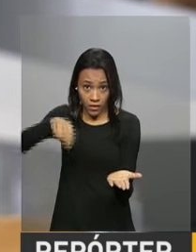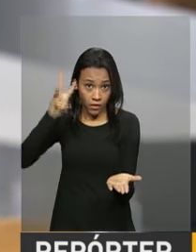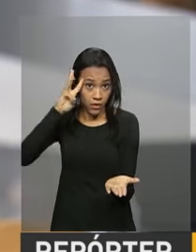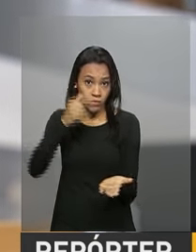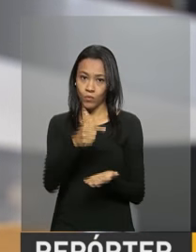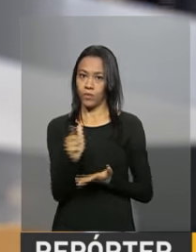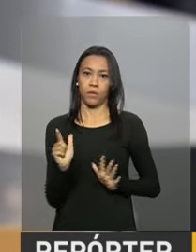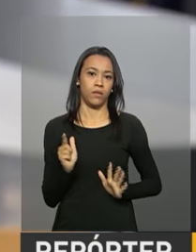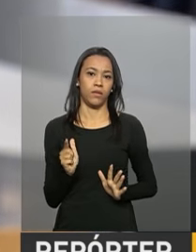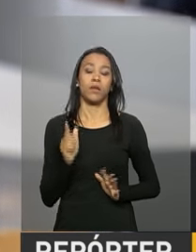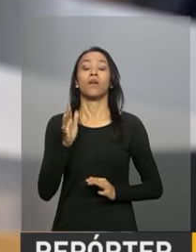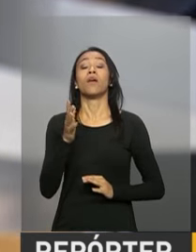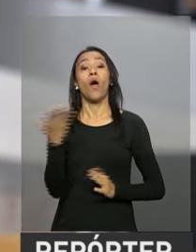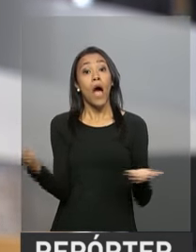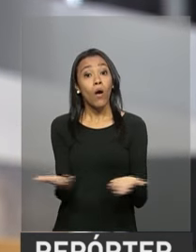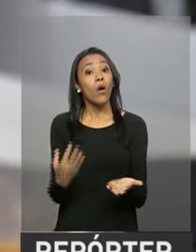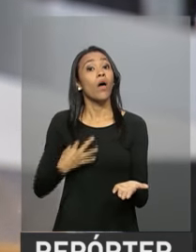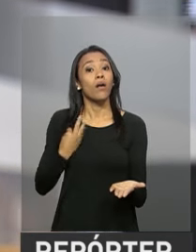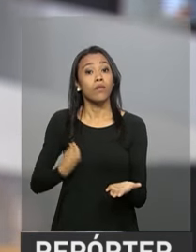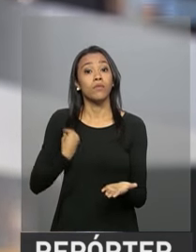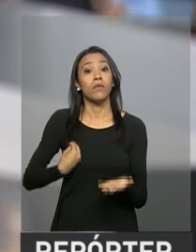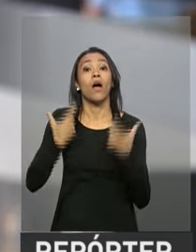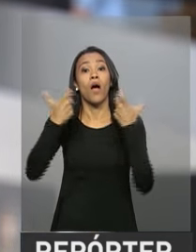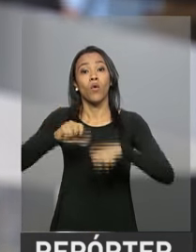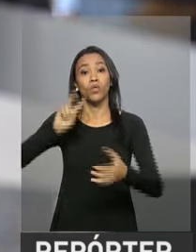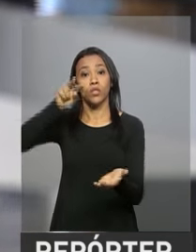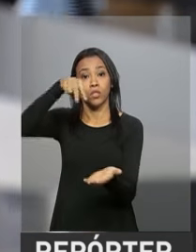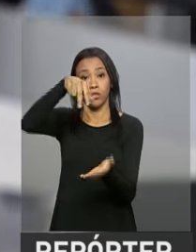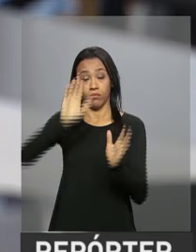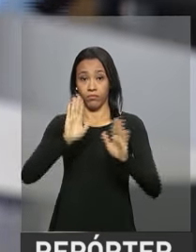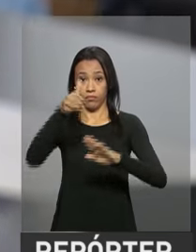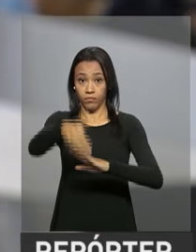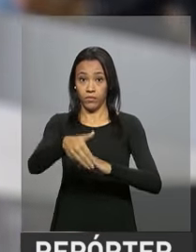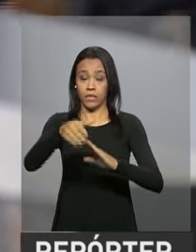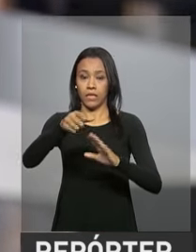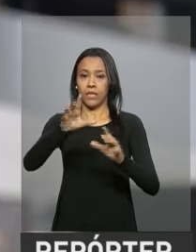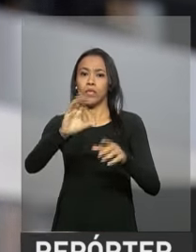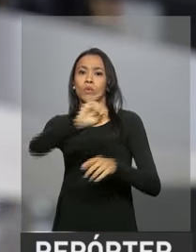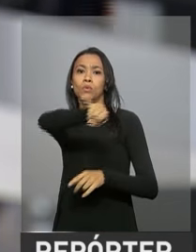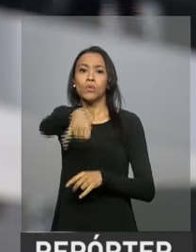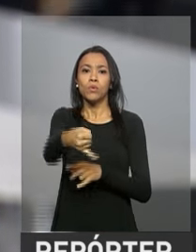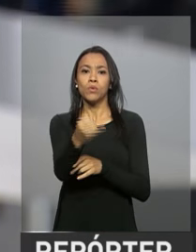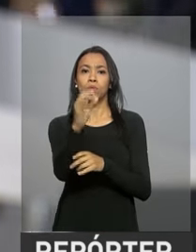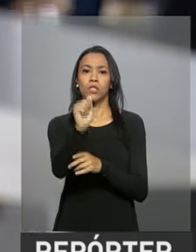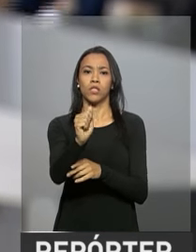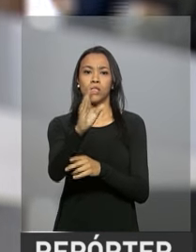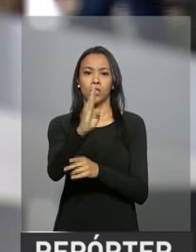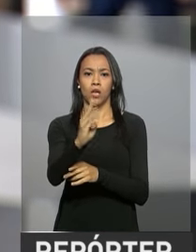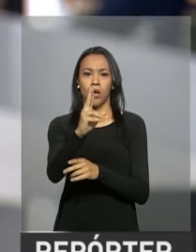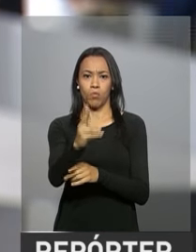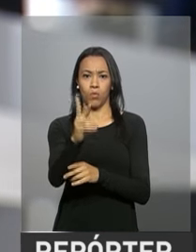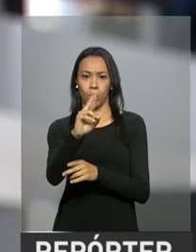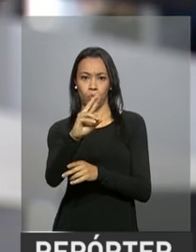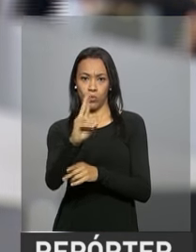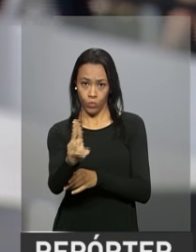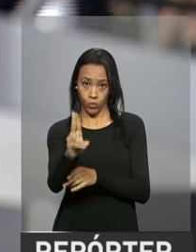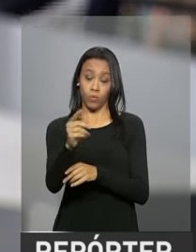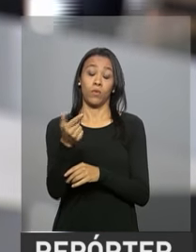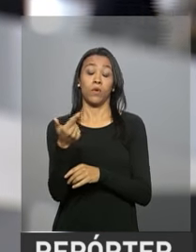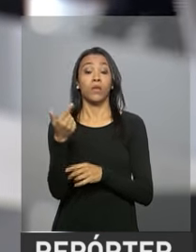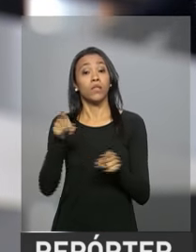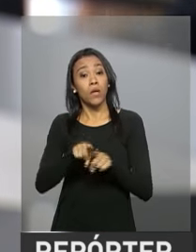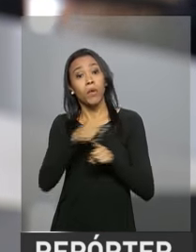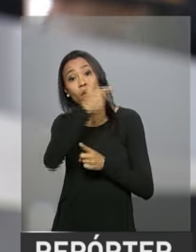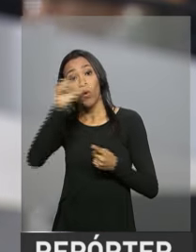neste momento Michel Temer está no palácio do Jaburu E desde o fim desta manhã o ministro do planejamento Romero Jucá